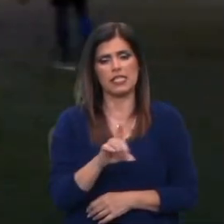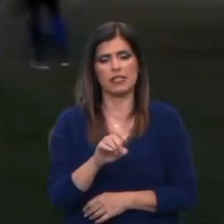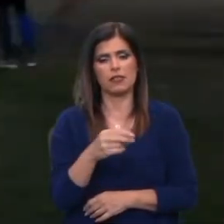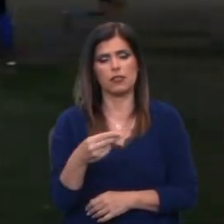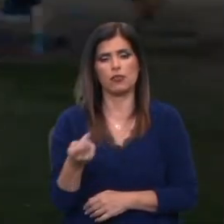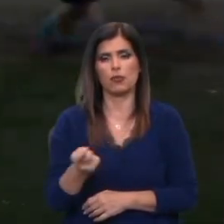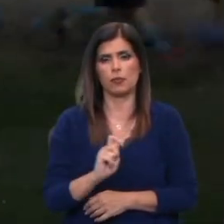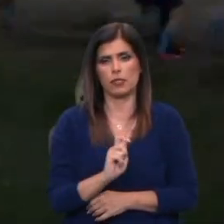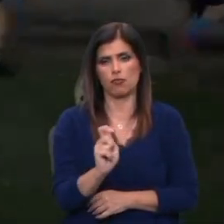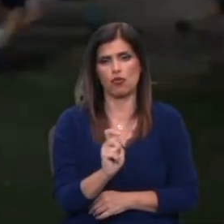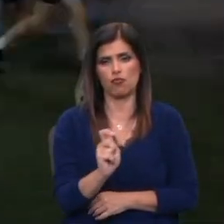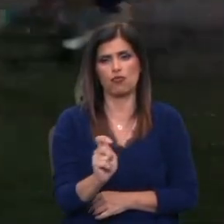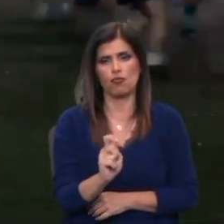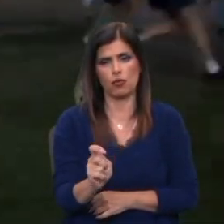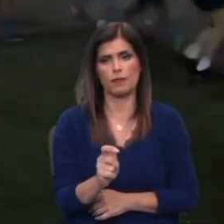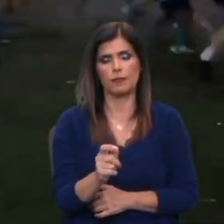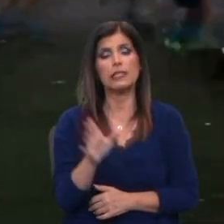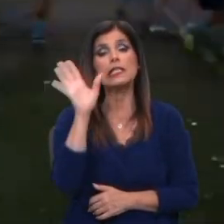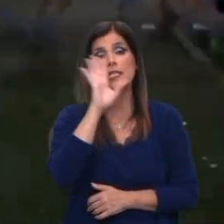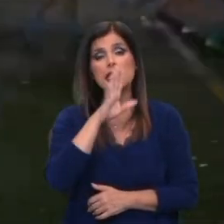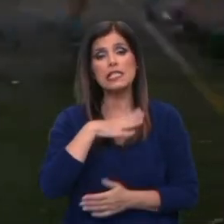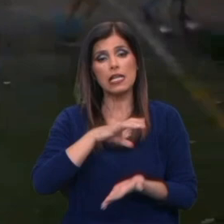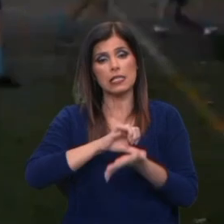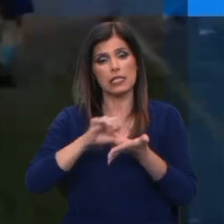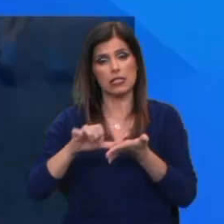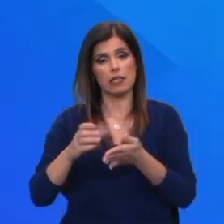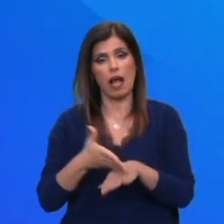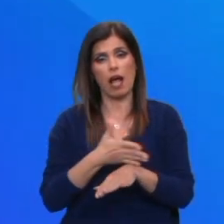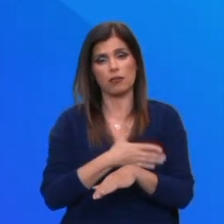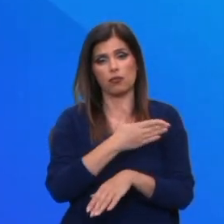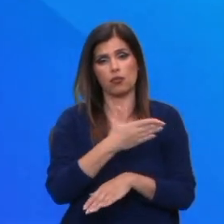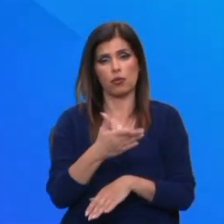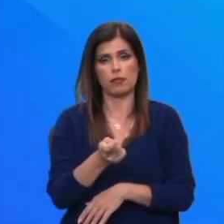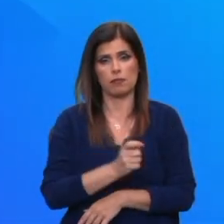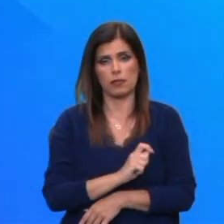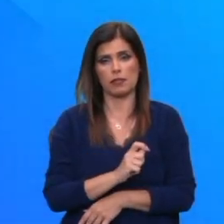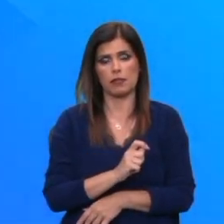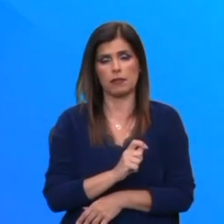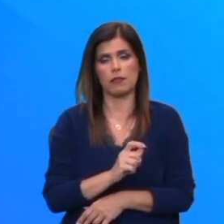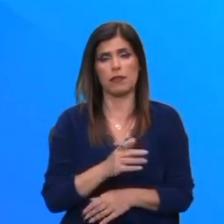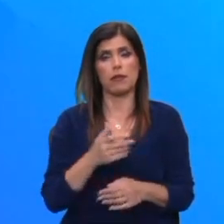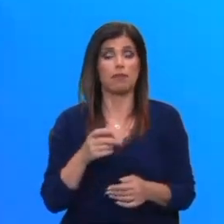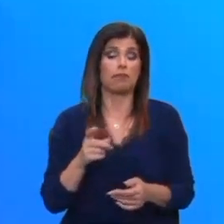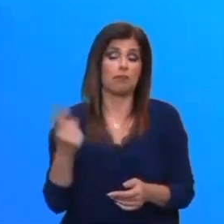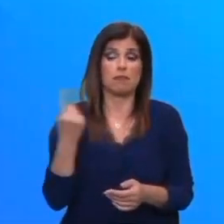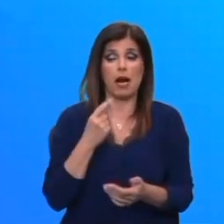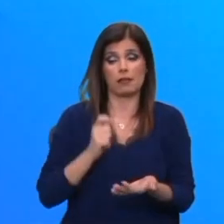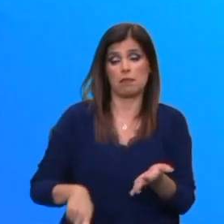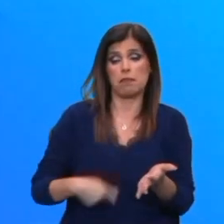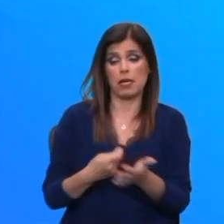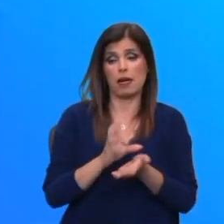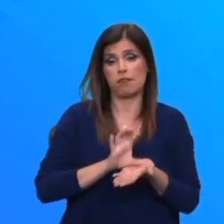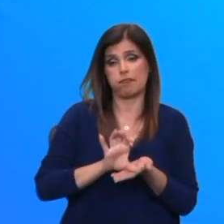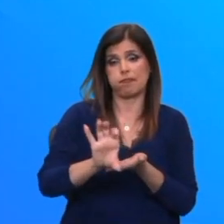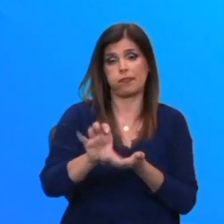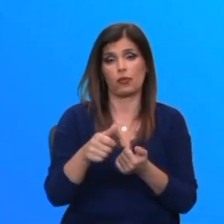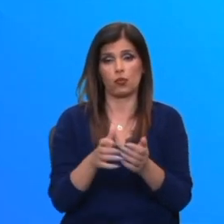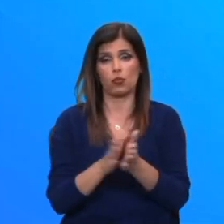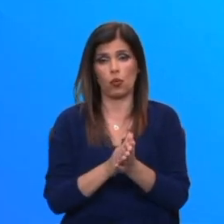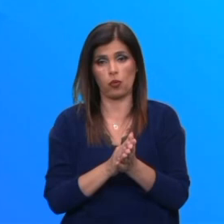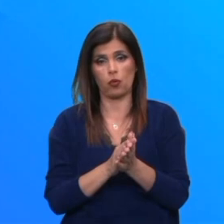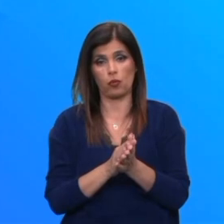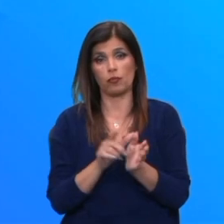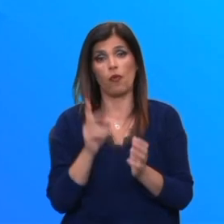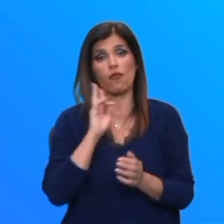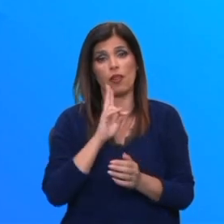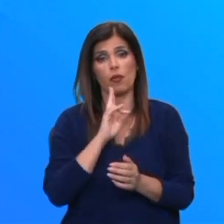mês. Mesmo que quisessem desistir antes dos 11 meses, só pagando a totalidade do valor contratado. Nesse caso,